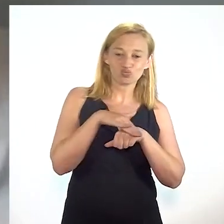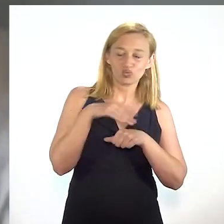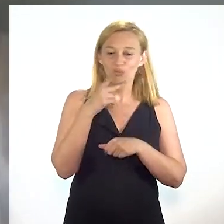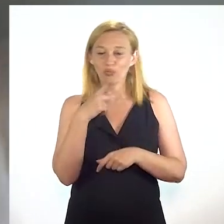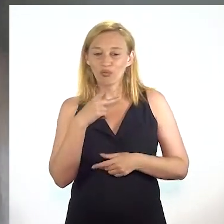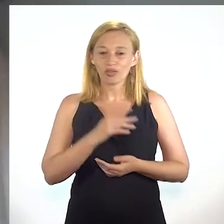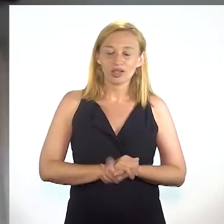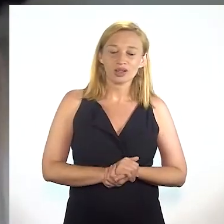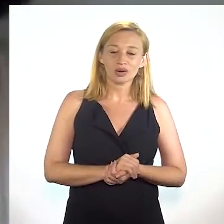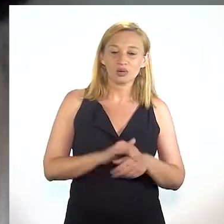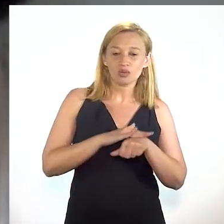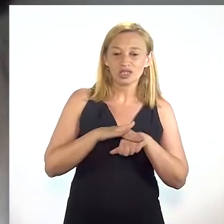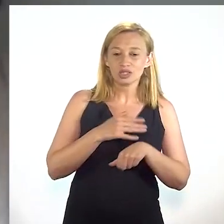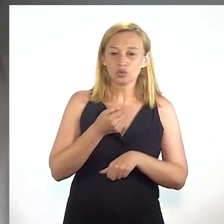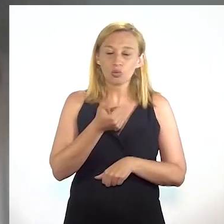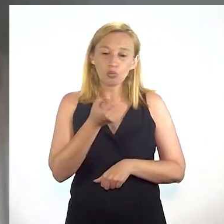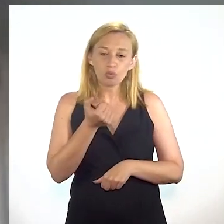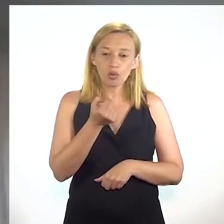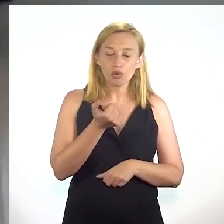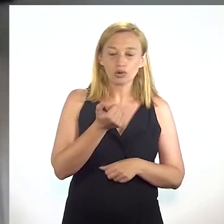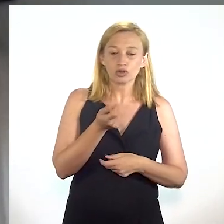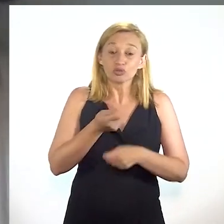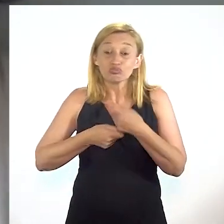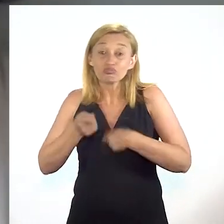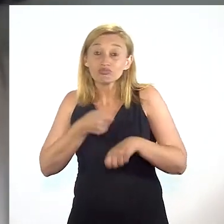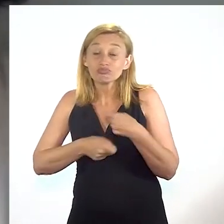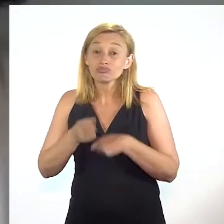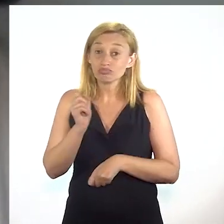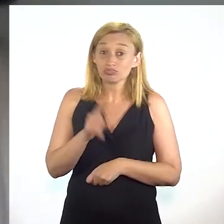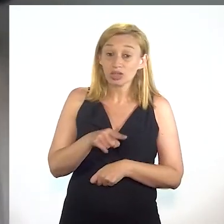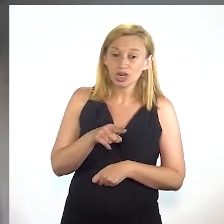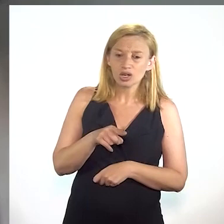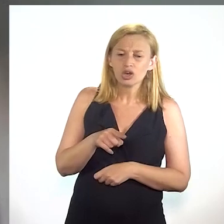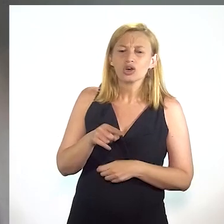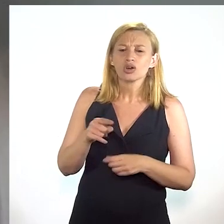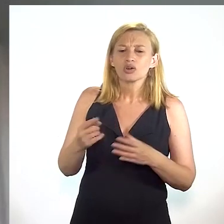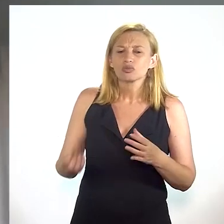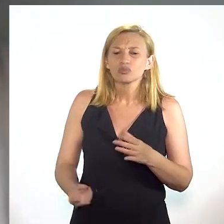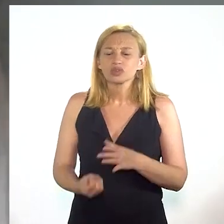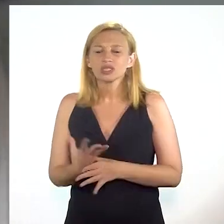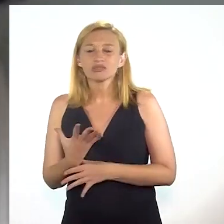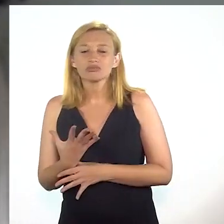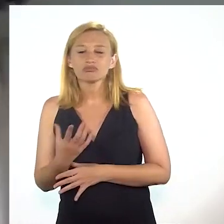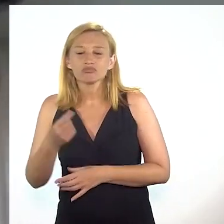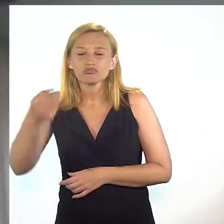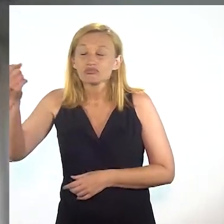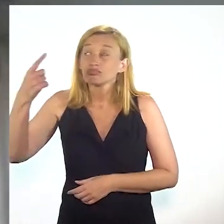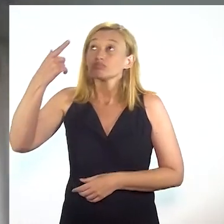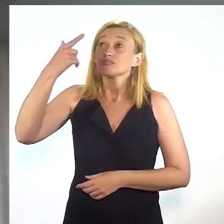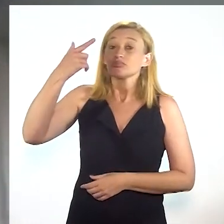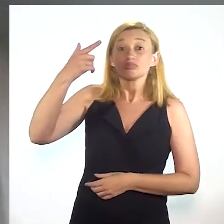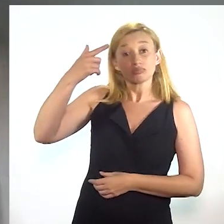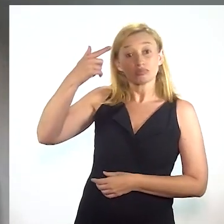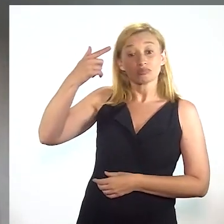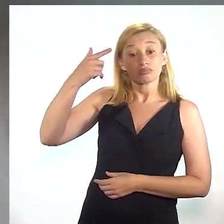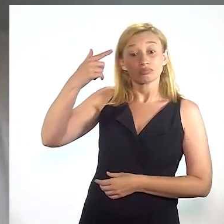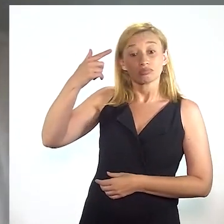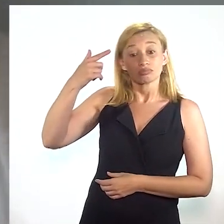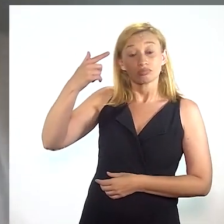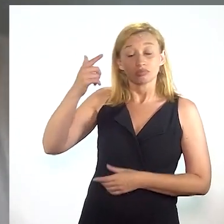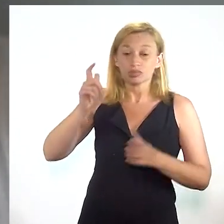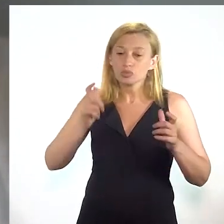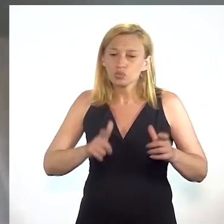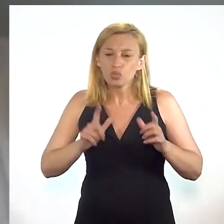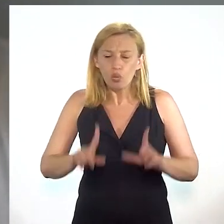de conversando um pouco sobre os negócios, né? De onde surge a inspiração,